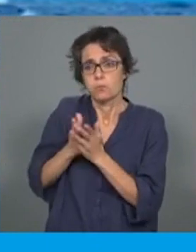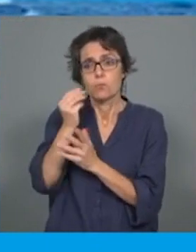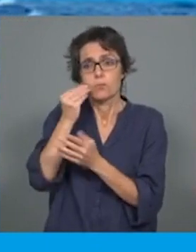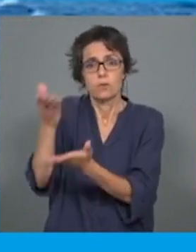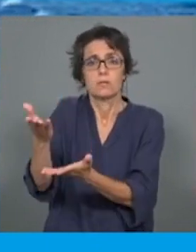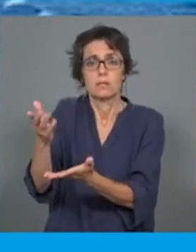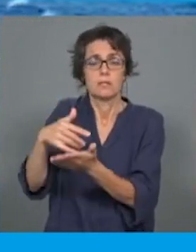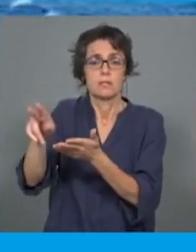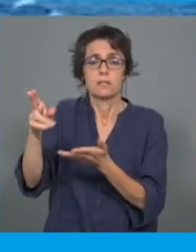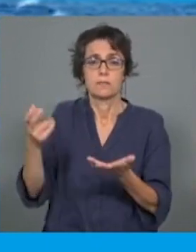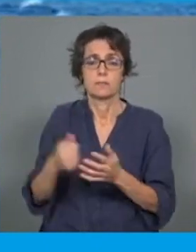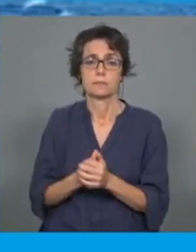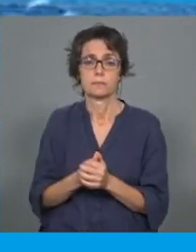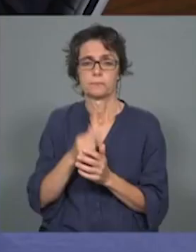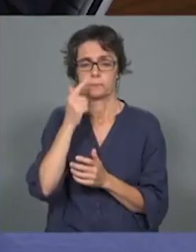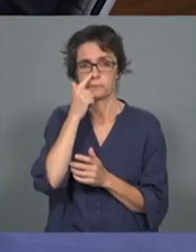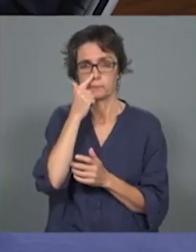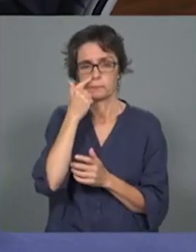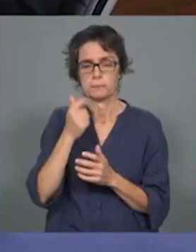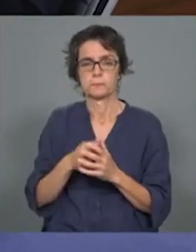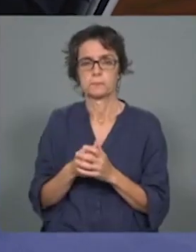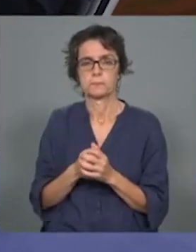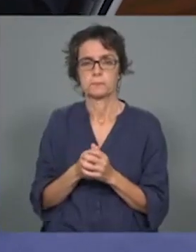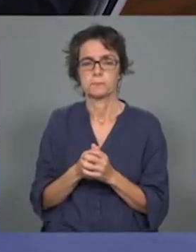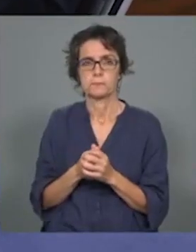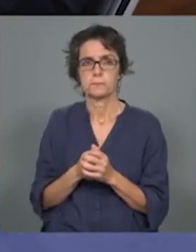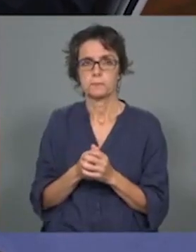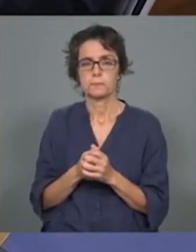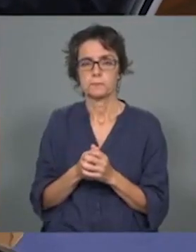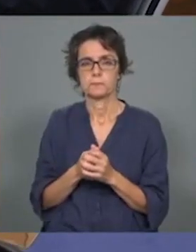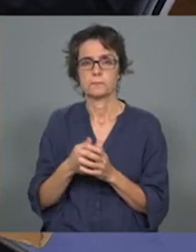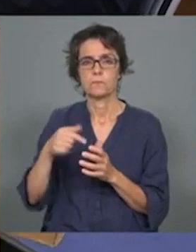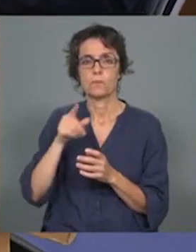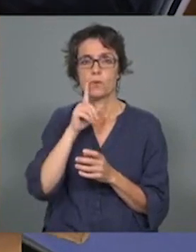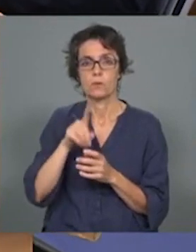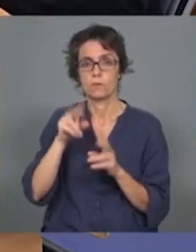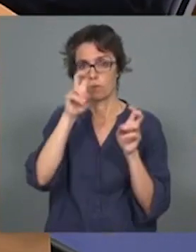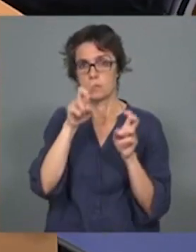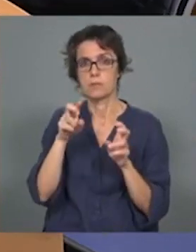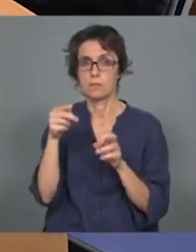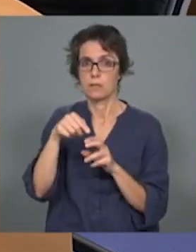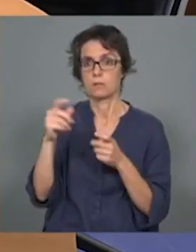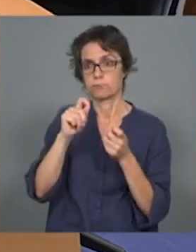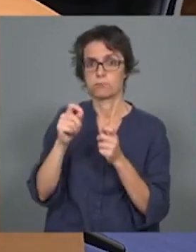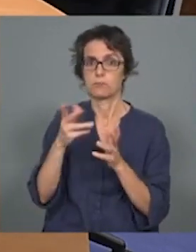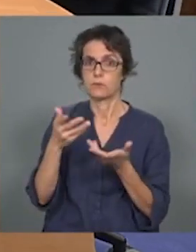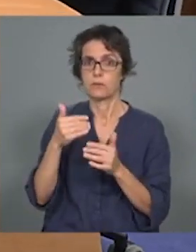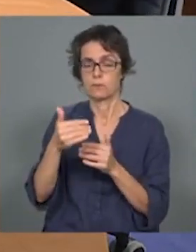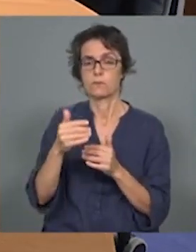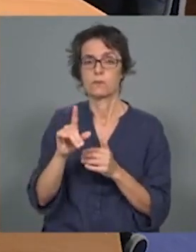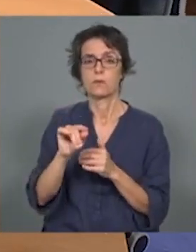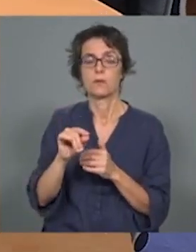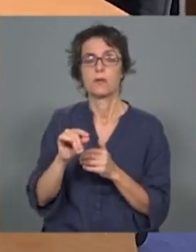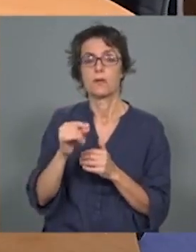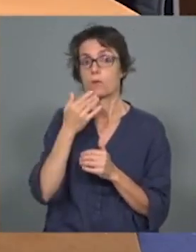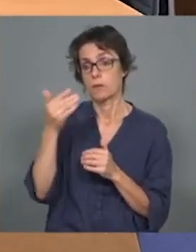deslizante que acontece nos outros países. E cá voltaremos, infelizmente eu, mas necessariamente a este tema. Obrigado, agradeço o professor Carlos Costa